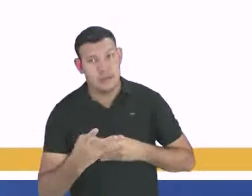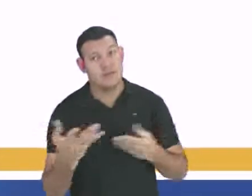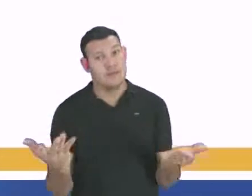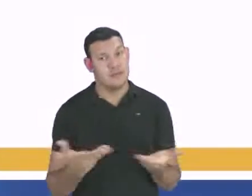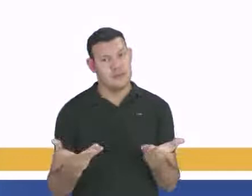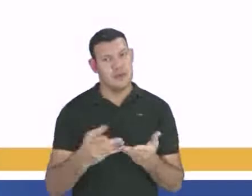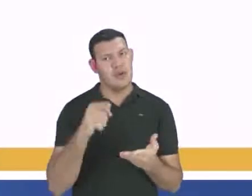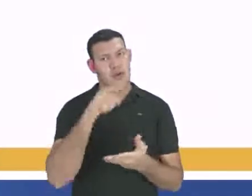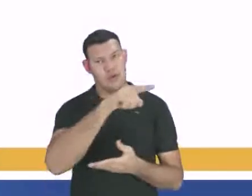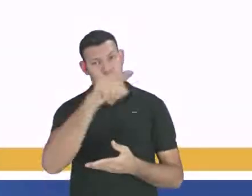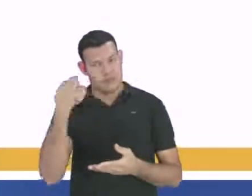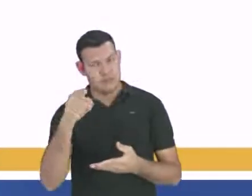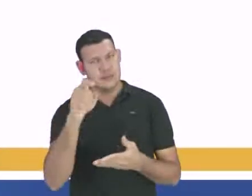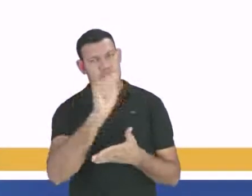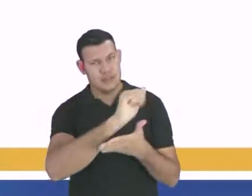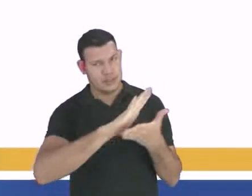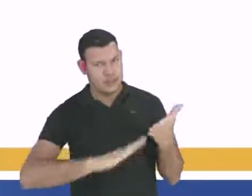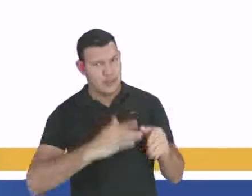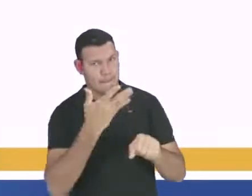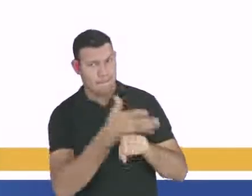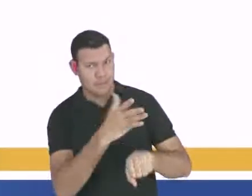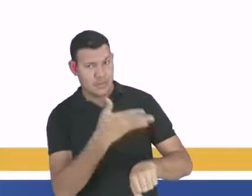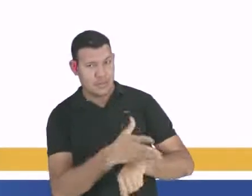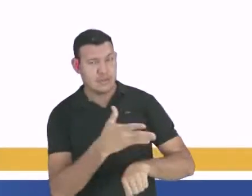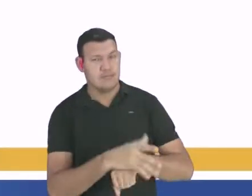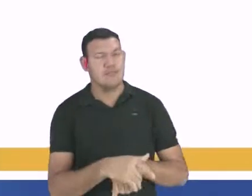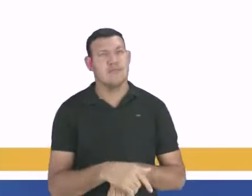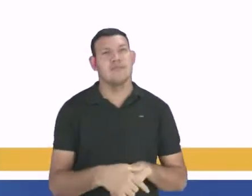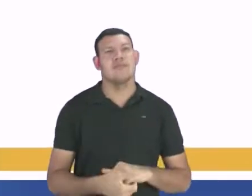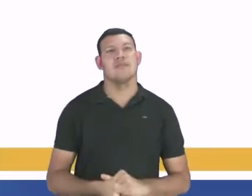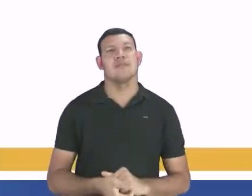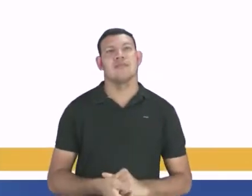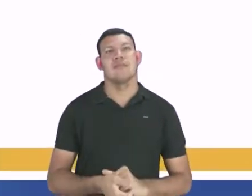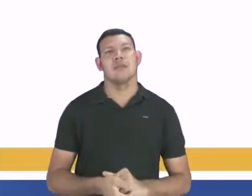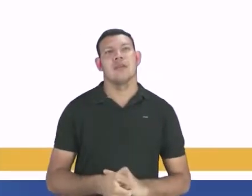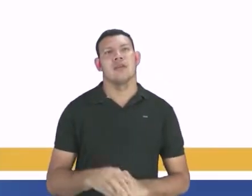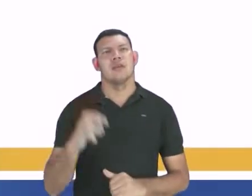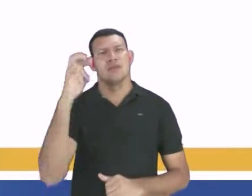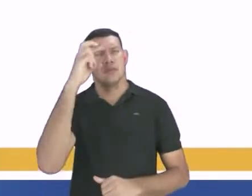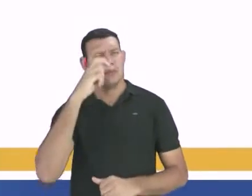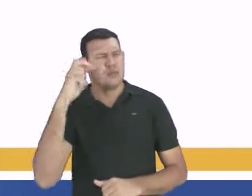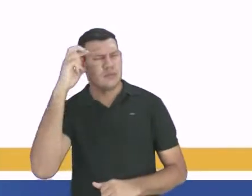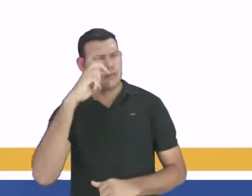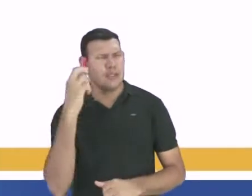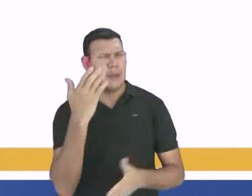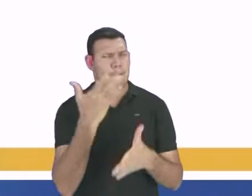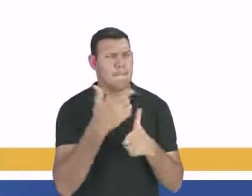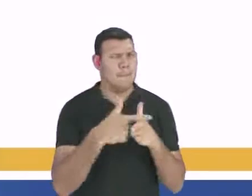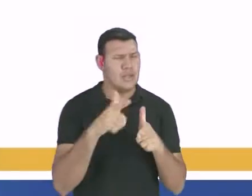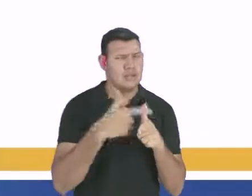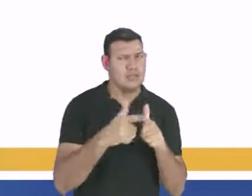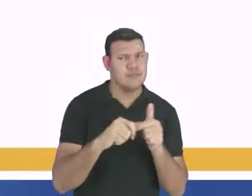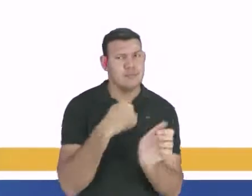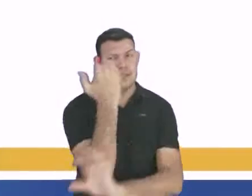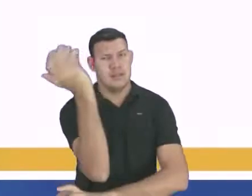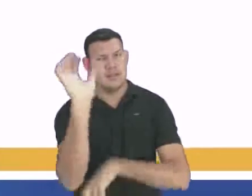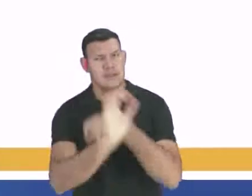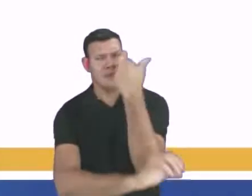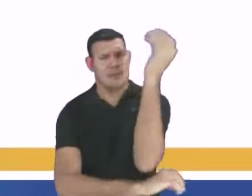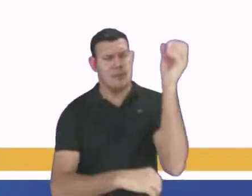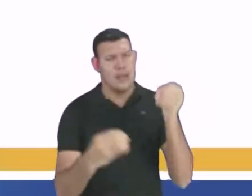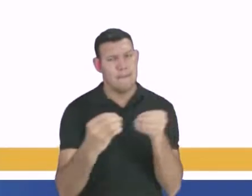vocês exercitem, né? Observem algum problema ambiental perto da casa de vocês e pensem o que vocês podem fazer, né? Reflitam a partir